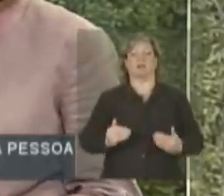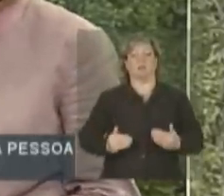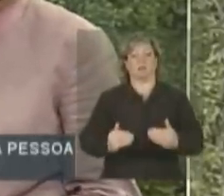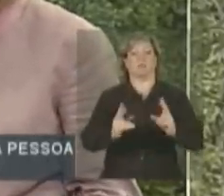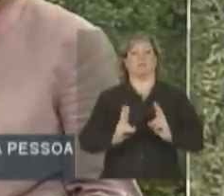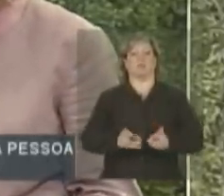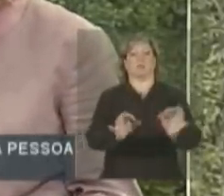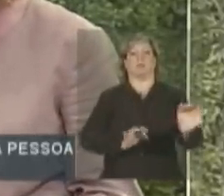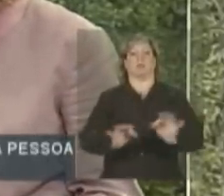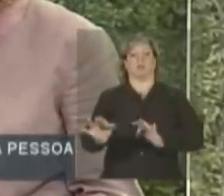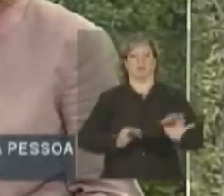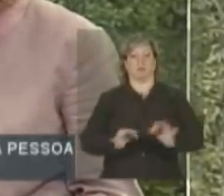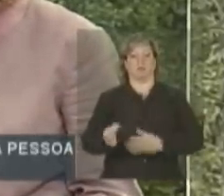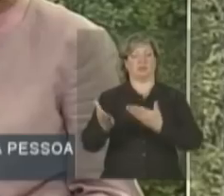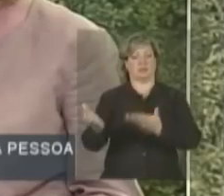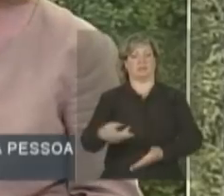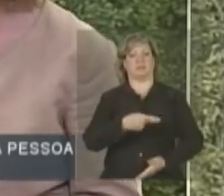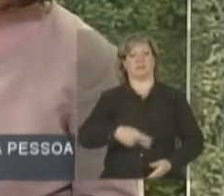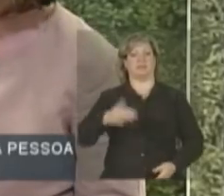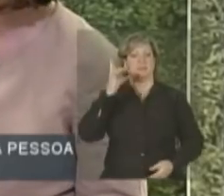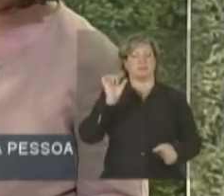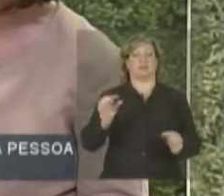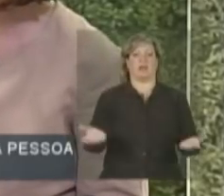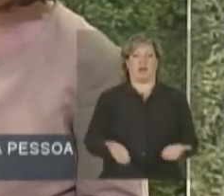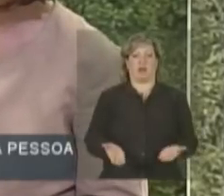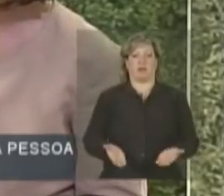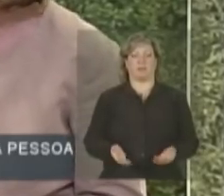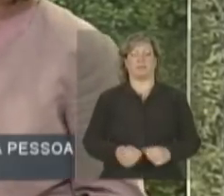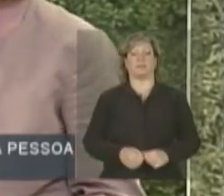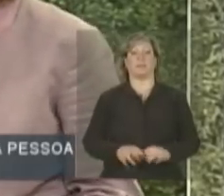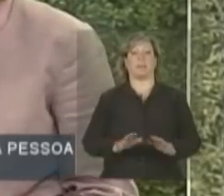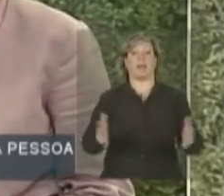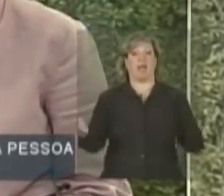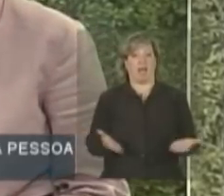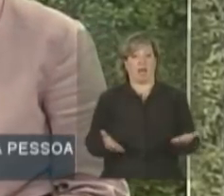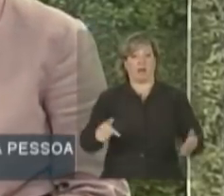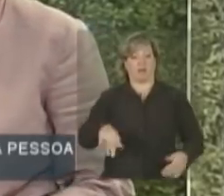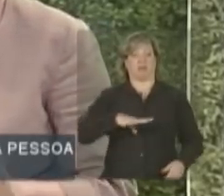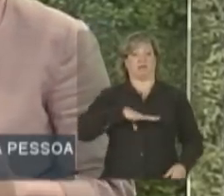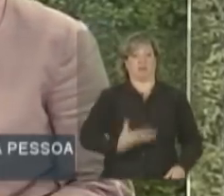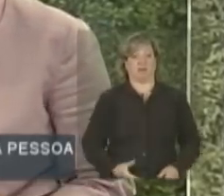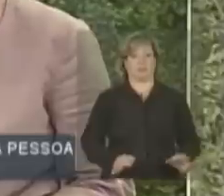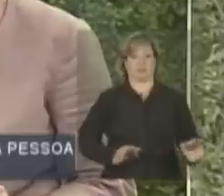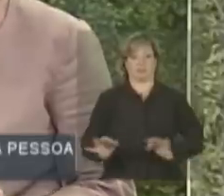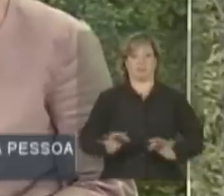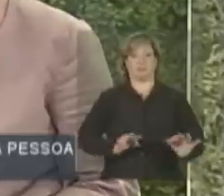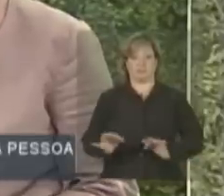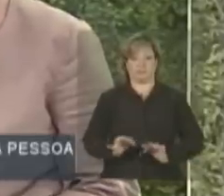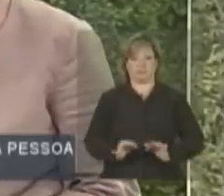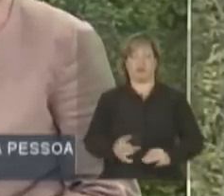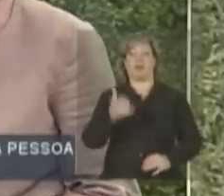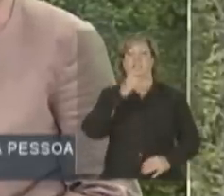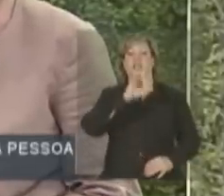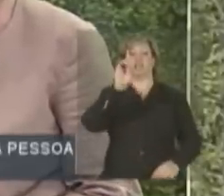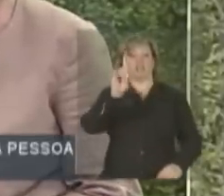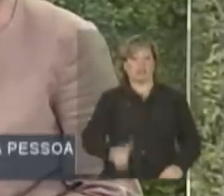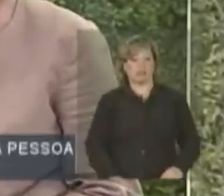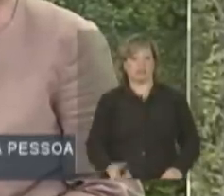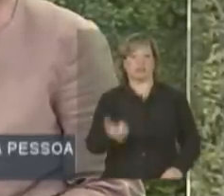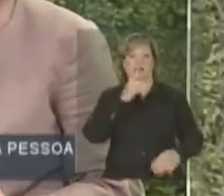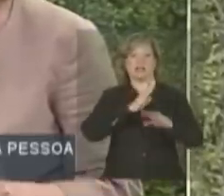projeto sob sua coordenação. Mas o desafio aqui, com este plano, é que direitos, acessibilidade,